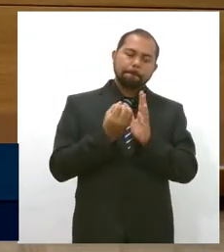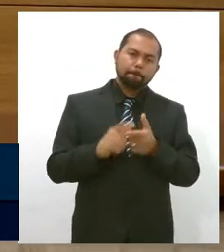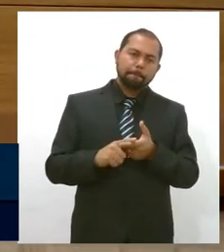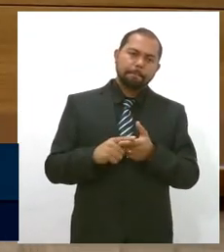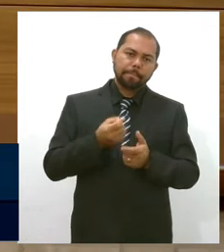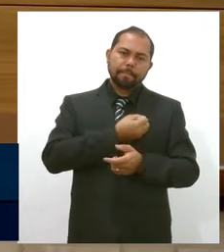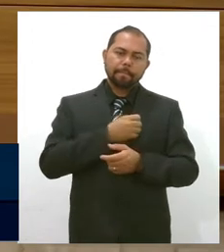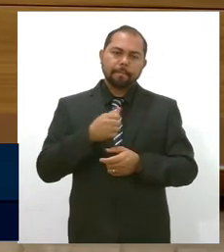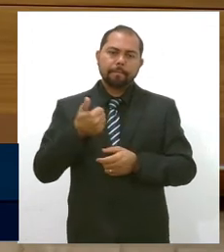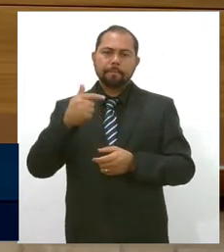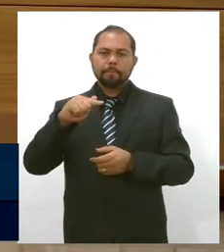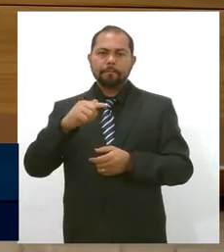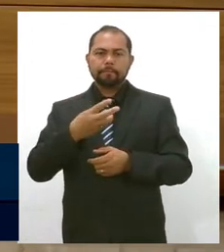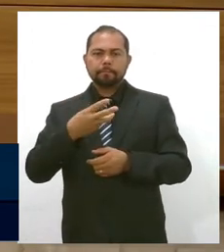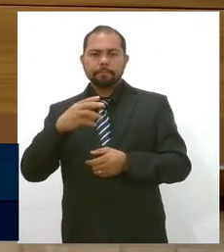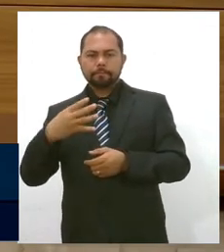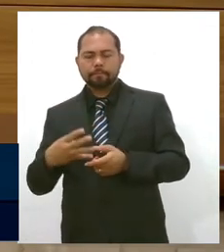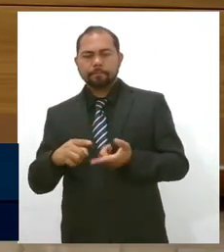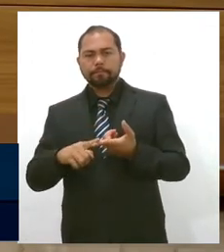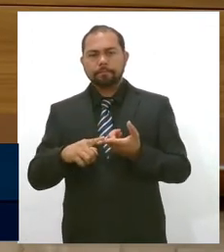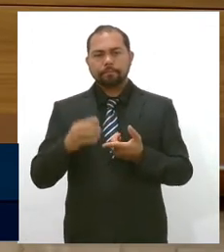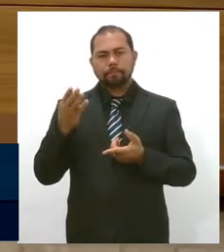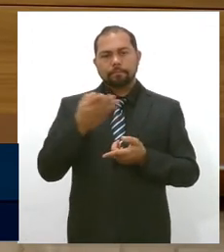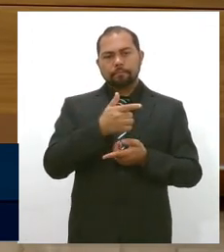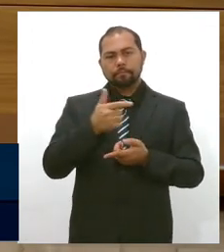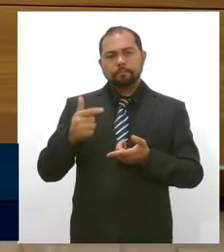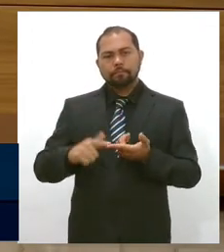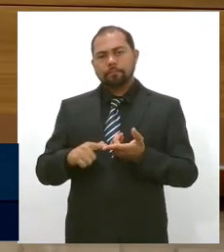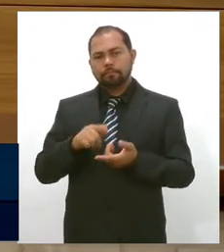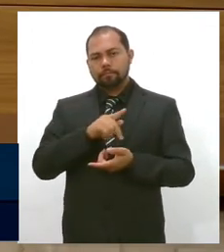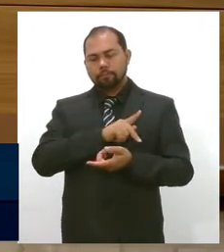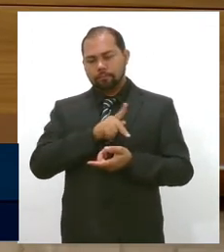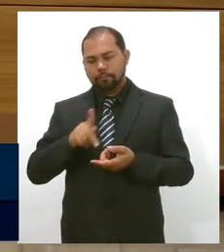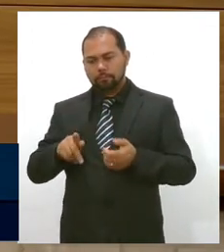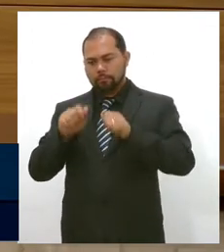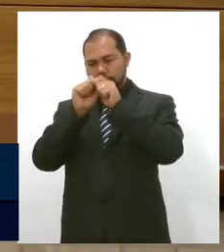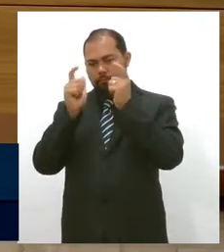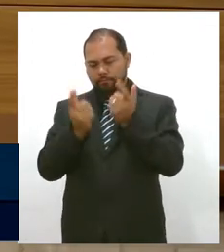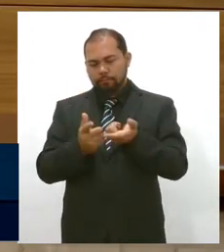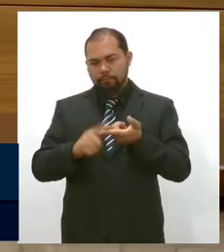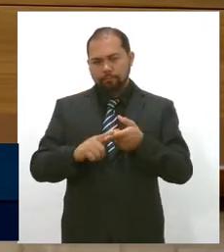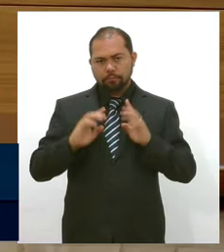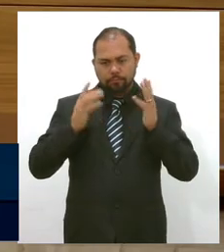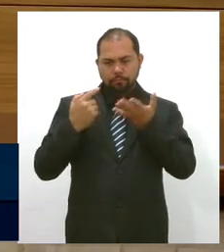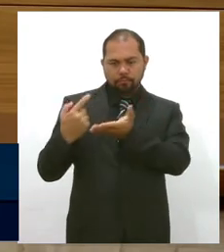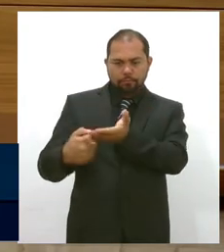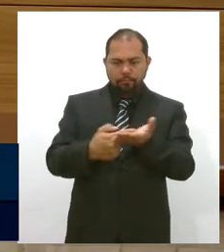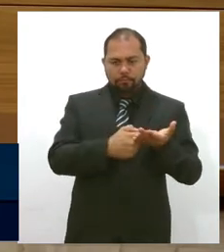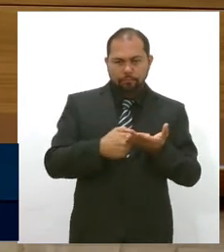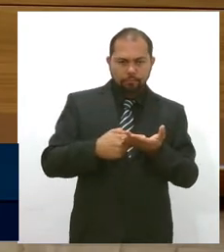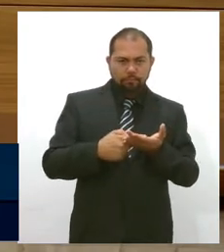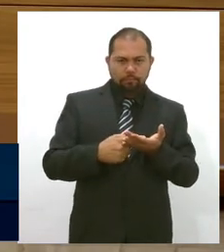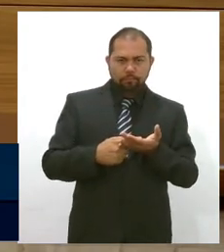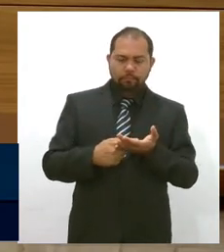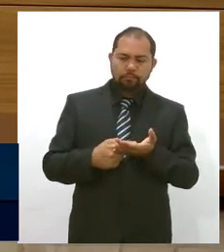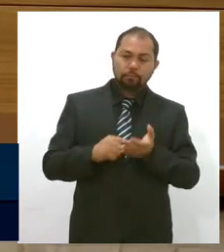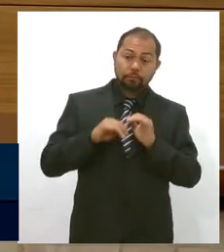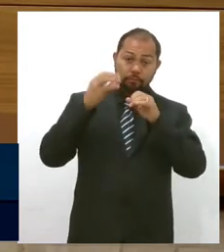1734/2022. Excelentíssimo senhor Luciano Bispo, presidente da Assembleia Legislativa, a celebração de convênios, informamos cientificamente que foram